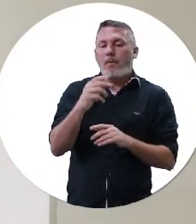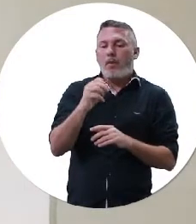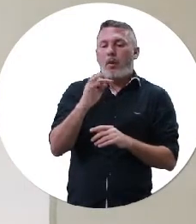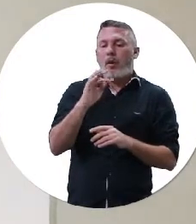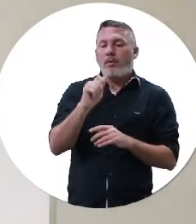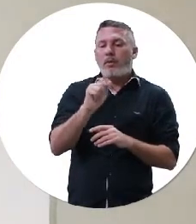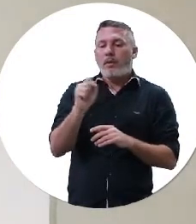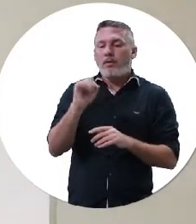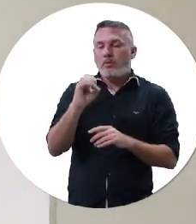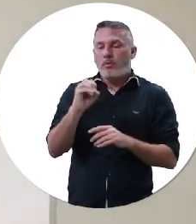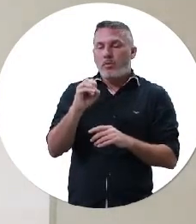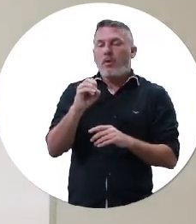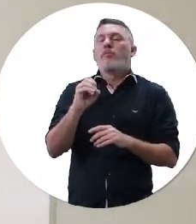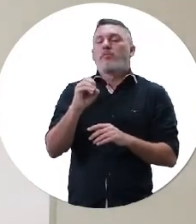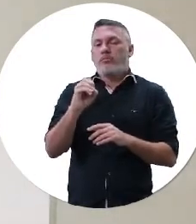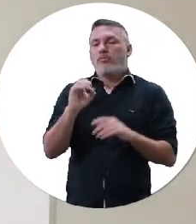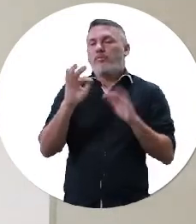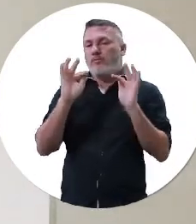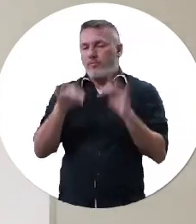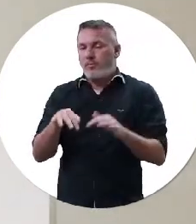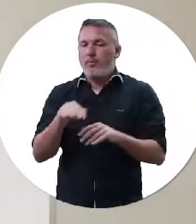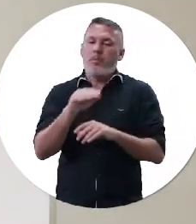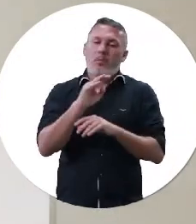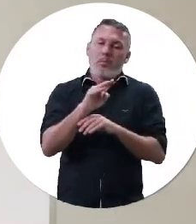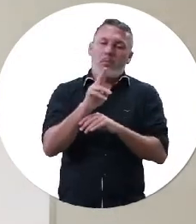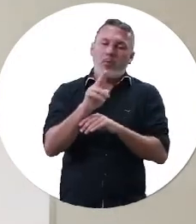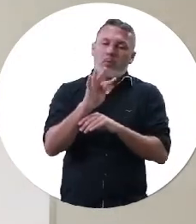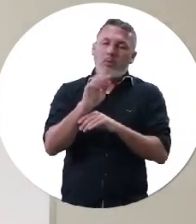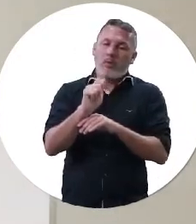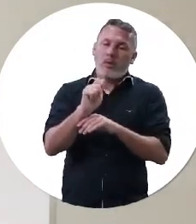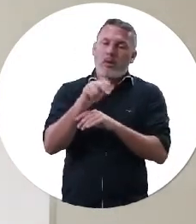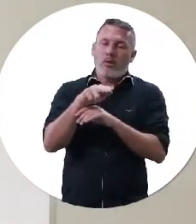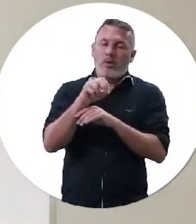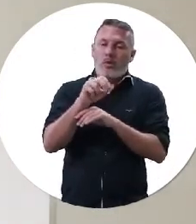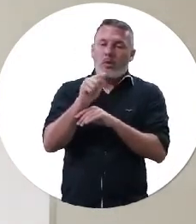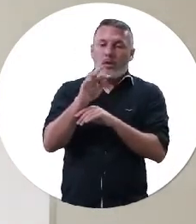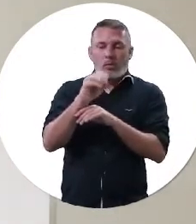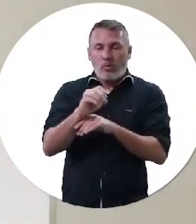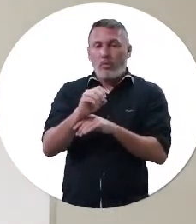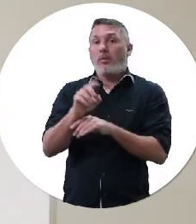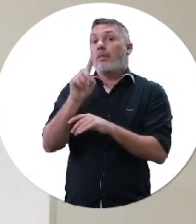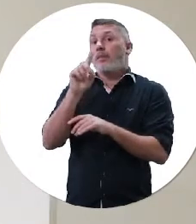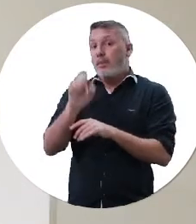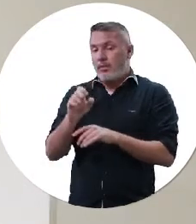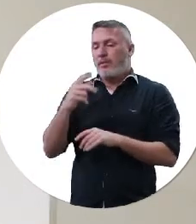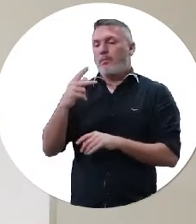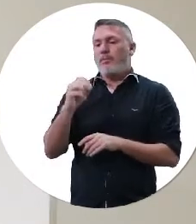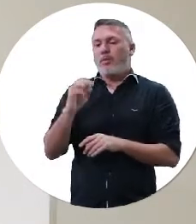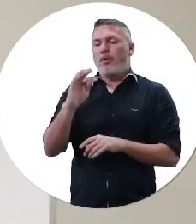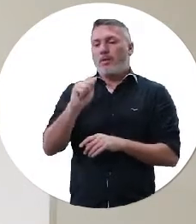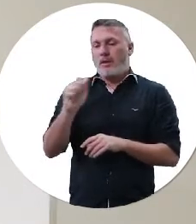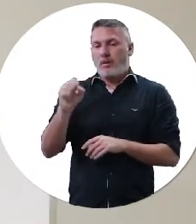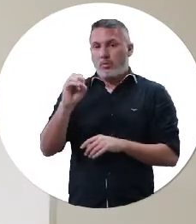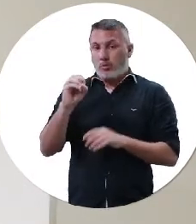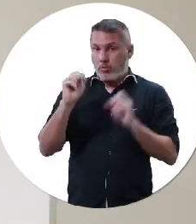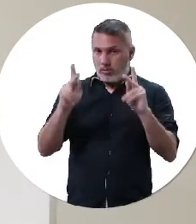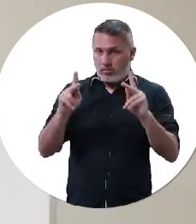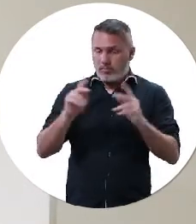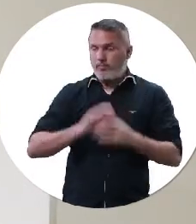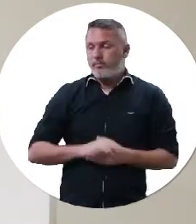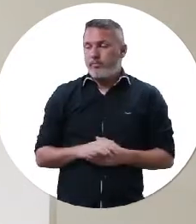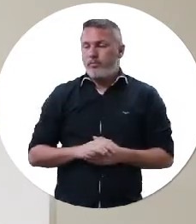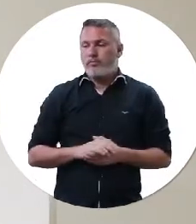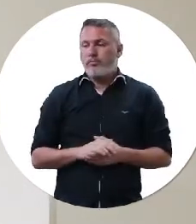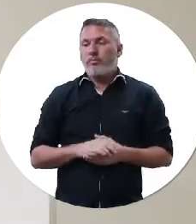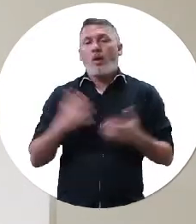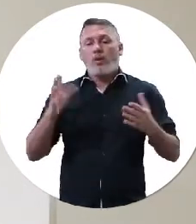Ok? Nosso raciocínio aqui. Al, pessoal, alumínio. Alumínio tem carga